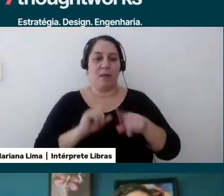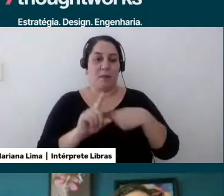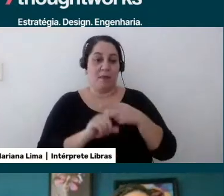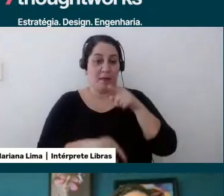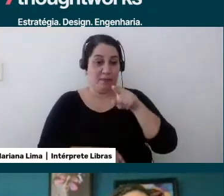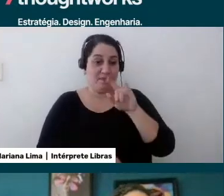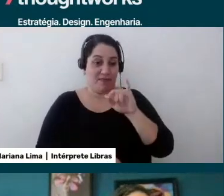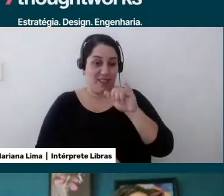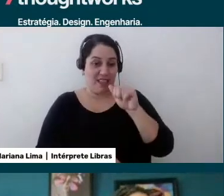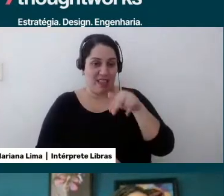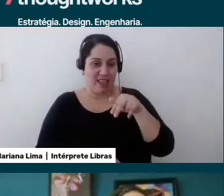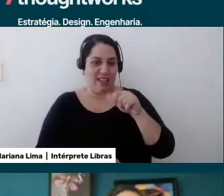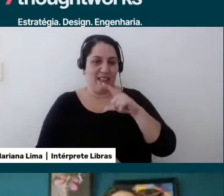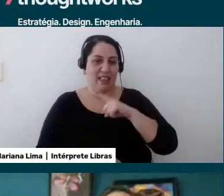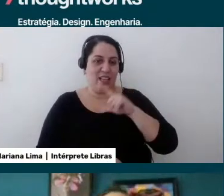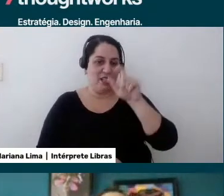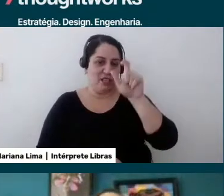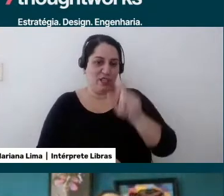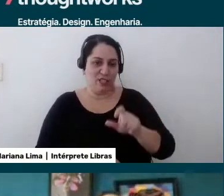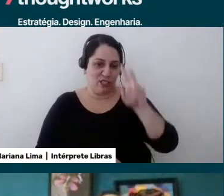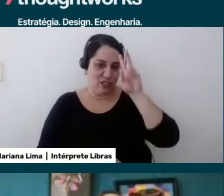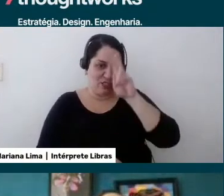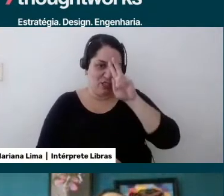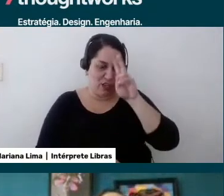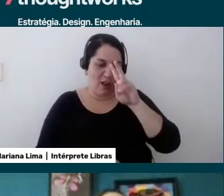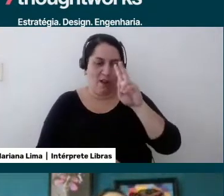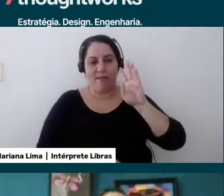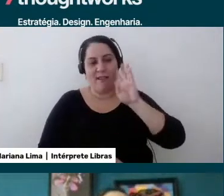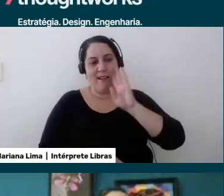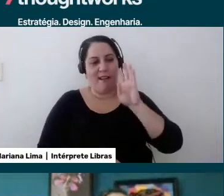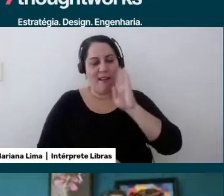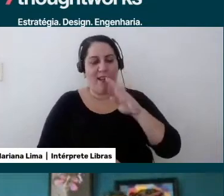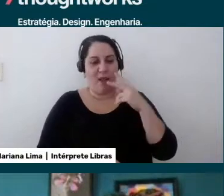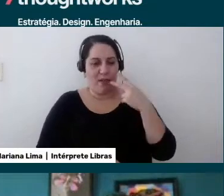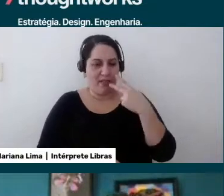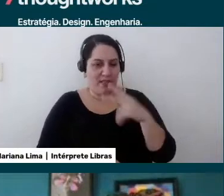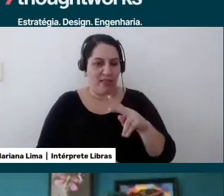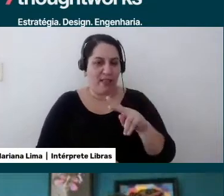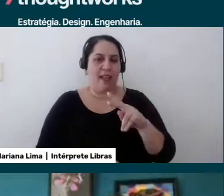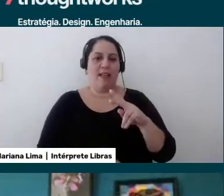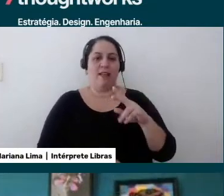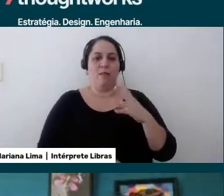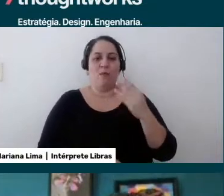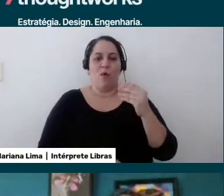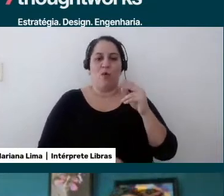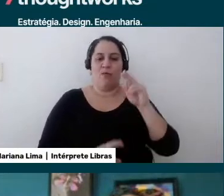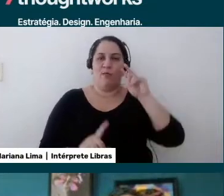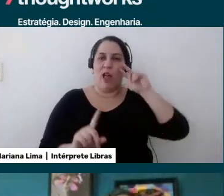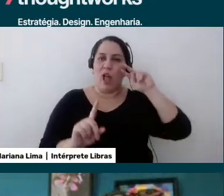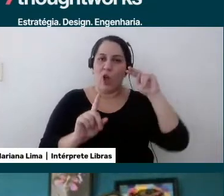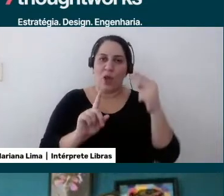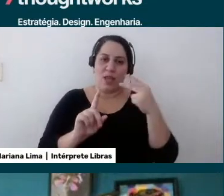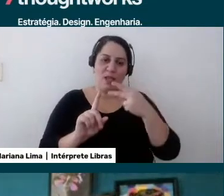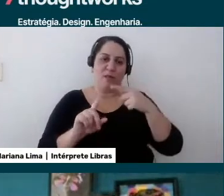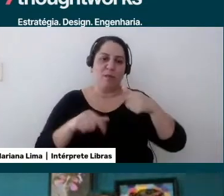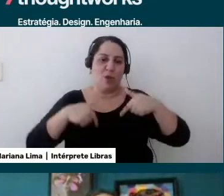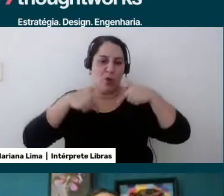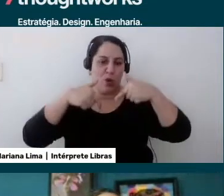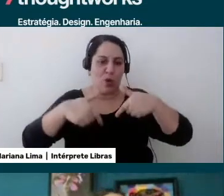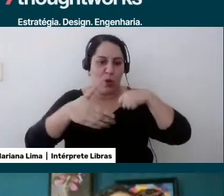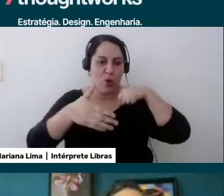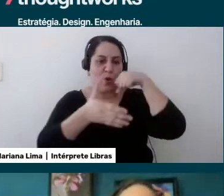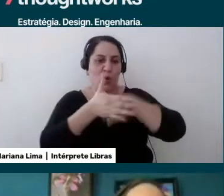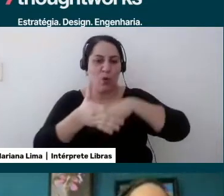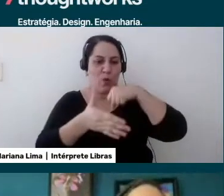tem uma trajetória bacanérrima, assim, né? Um reconhecimento muito grande na luta e nos movimentos